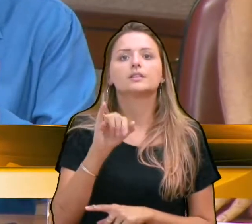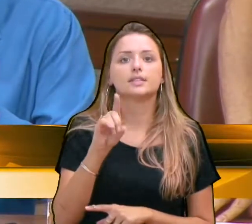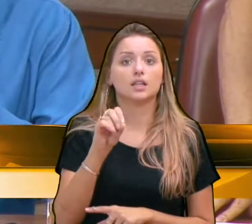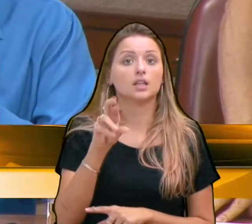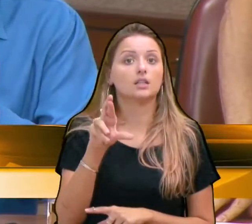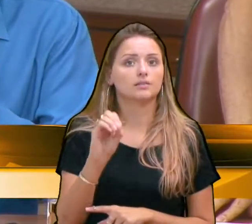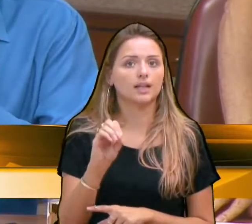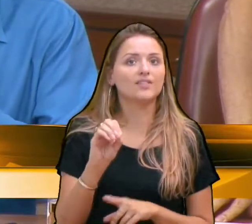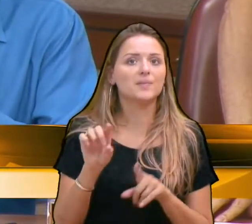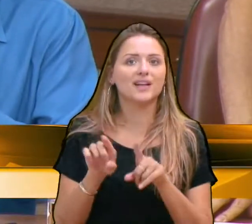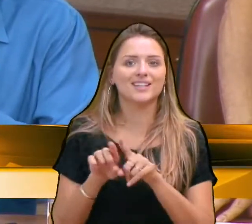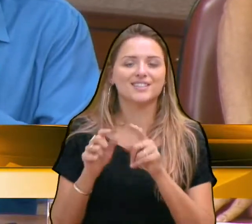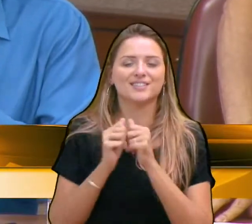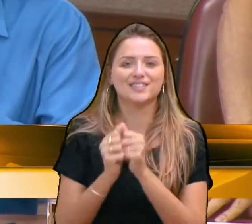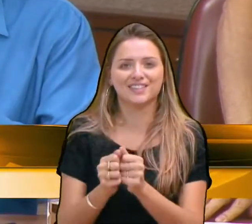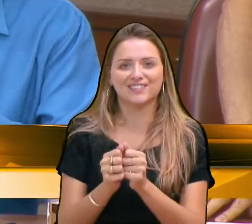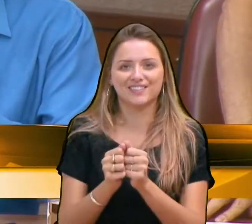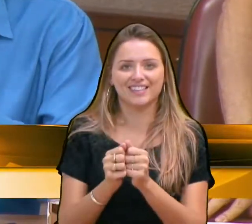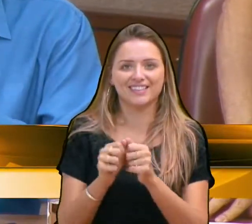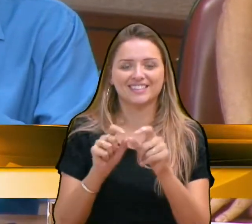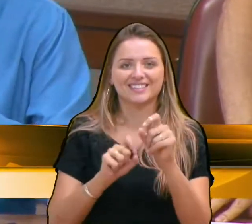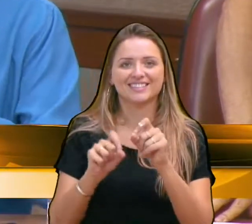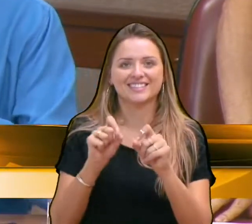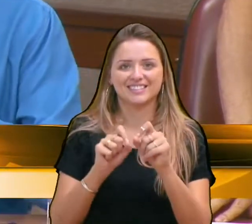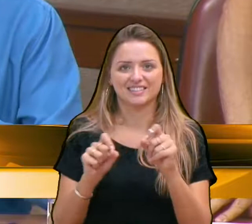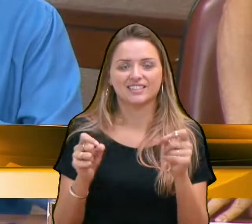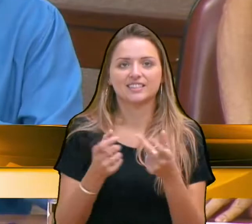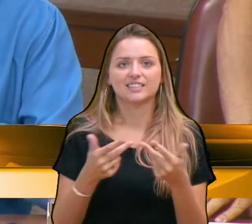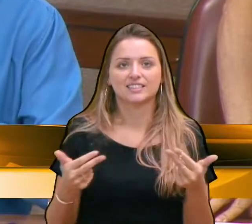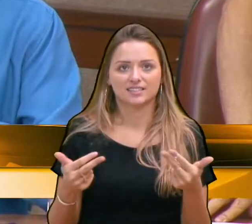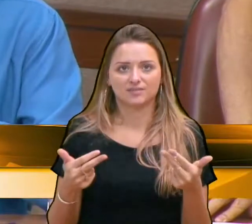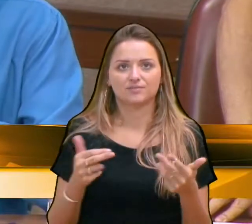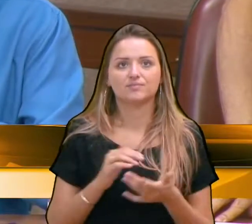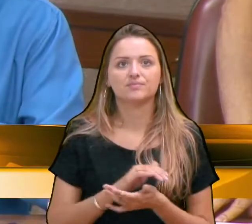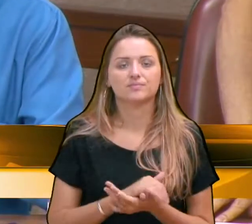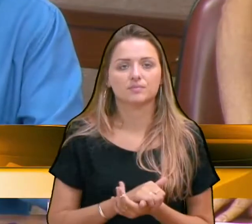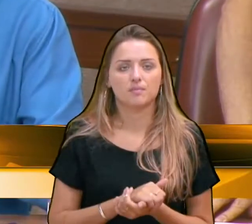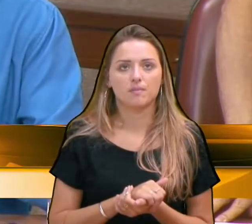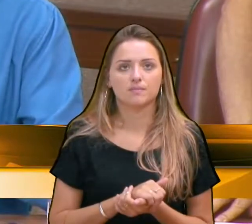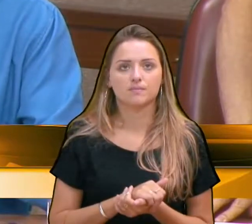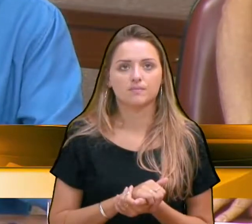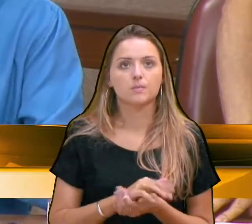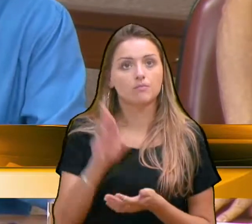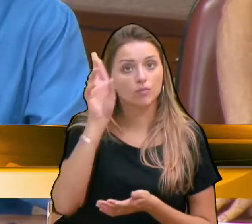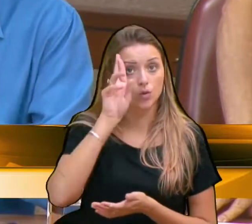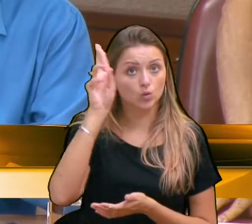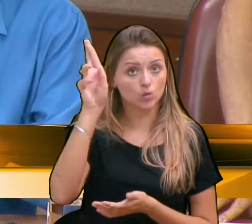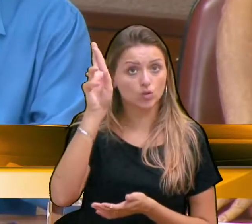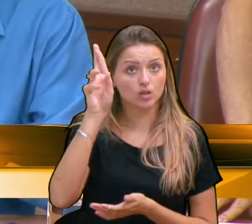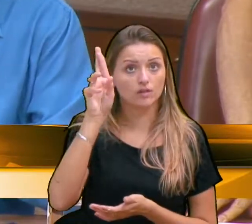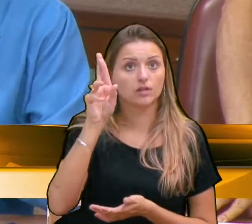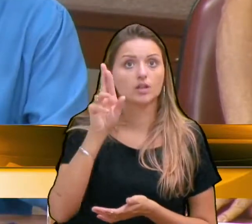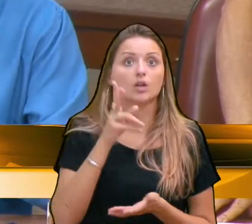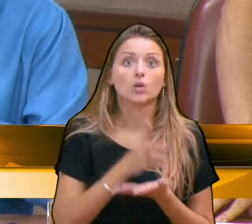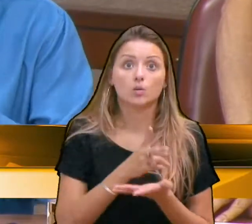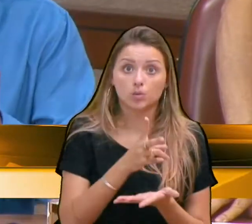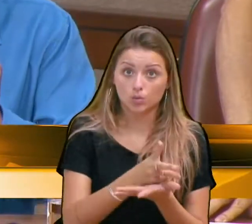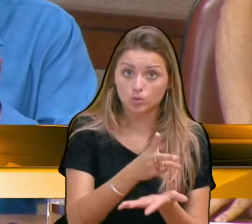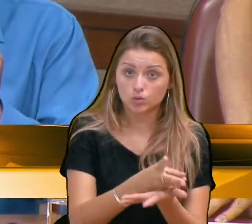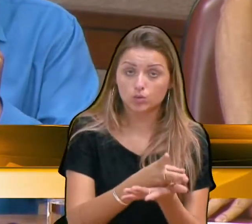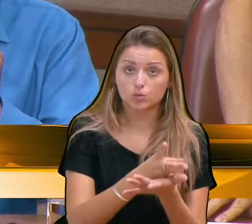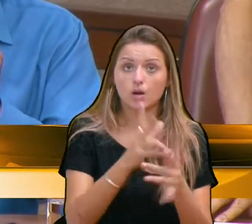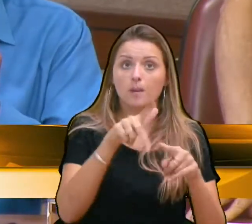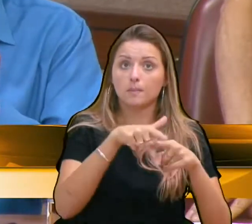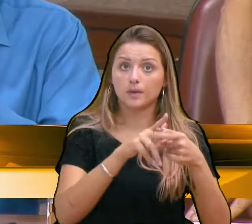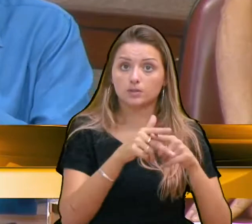lá. Mas aí o secretariado, enfim, o prefeito foram mais além, que eles vão continuar. Não